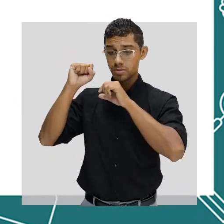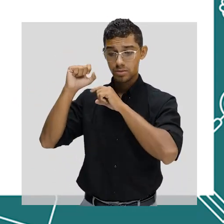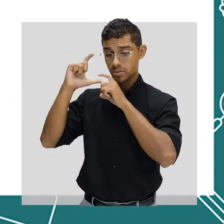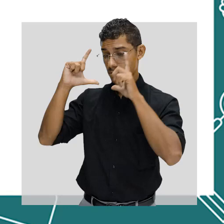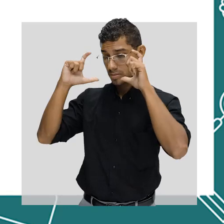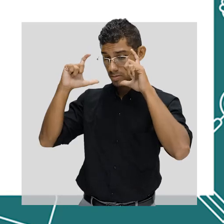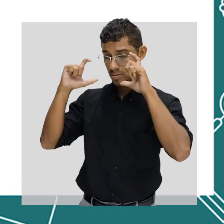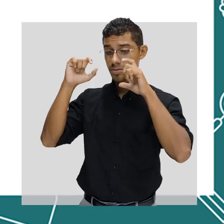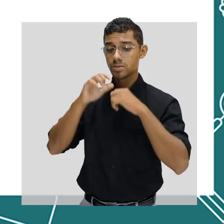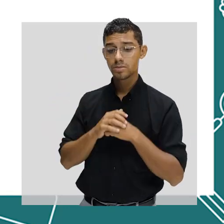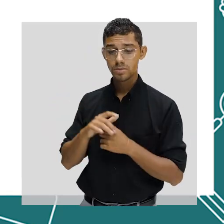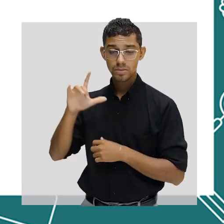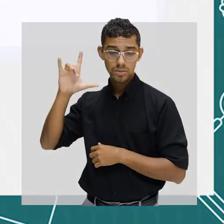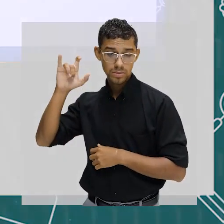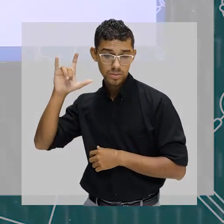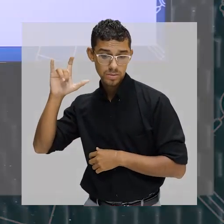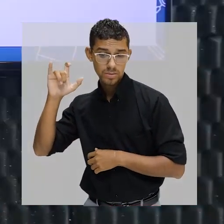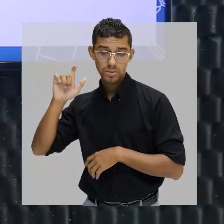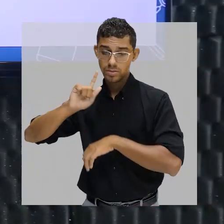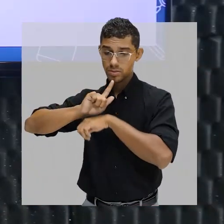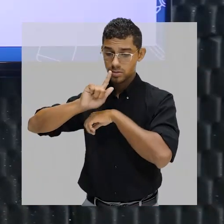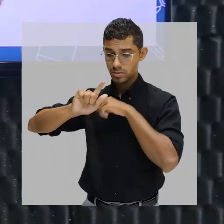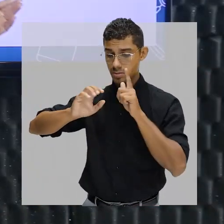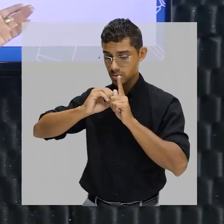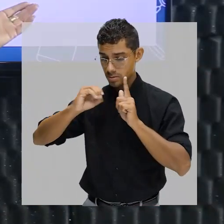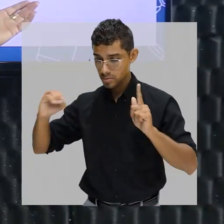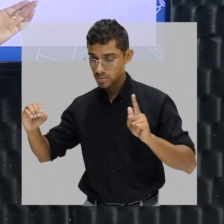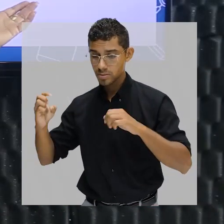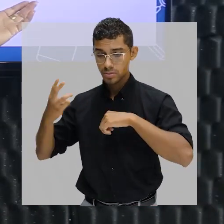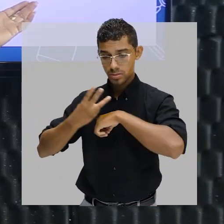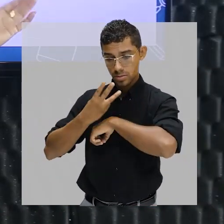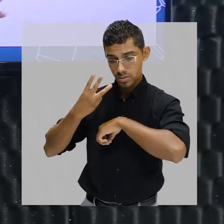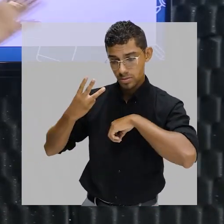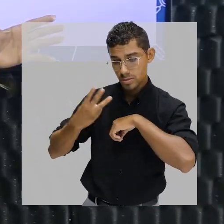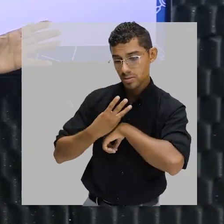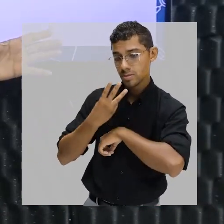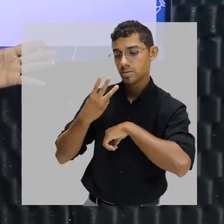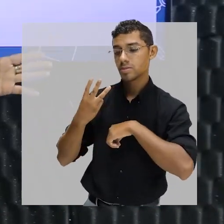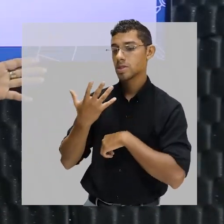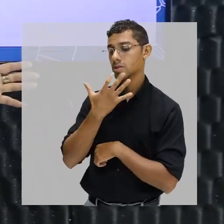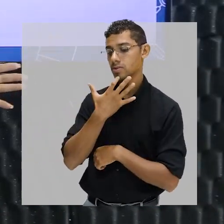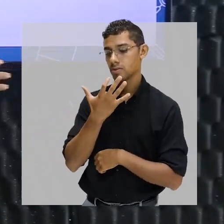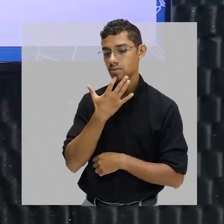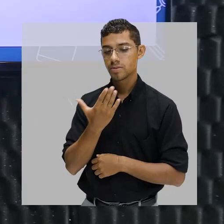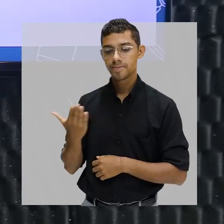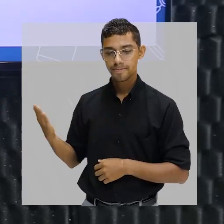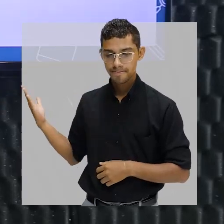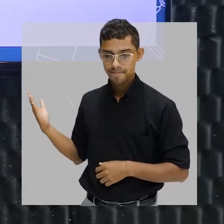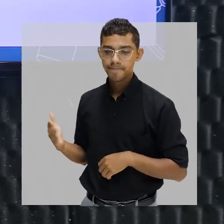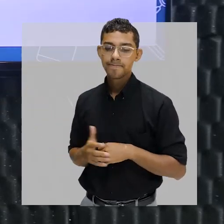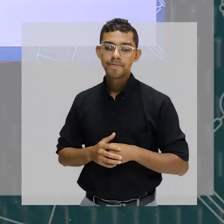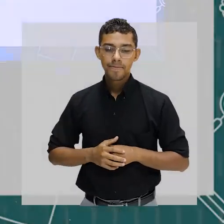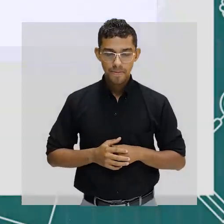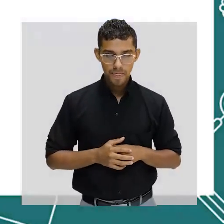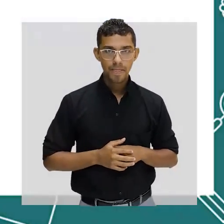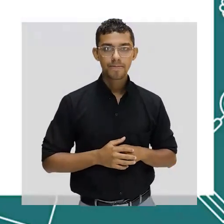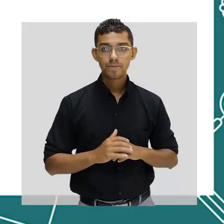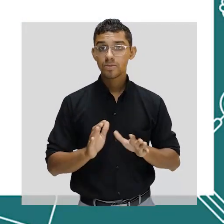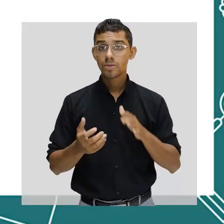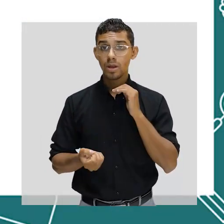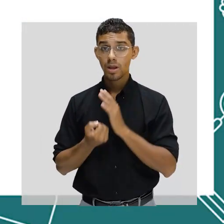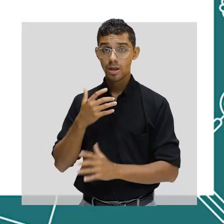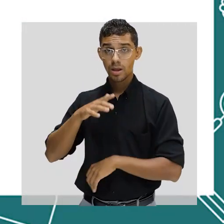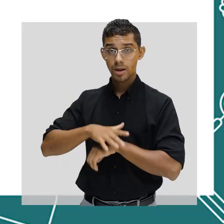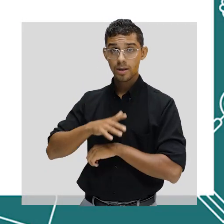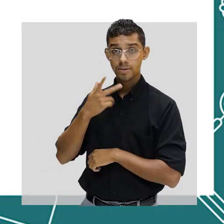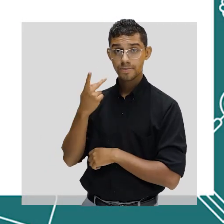o Instagram, LinkedIn, o WhatsApp também, que é bem popular, todo mundo conhece. Então, com o surgimento das